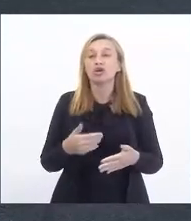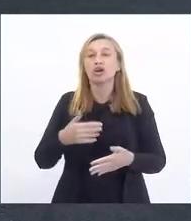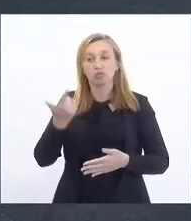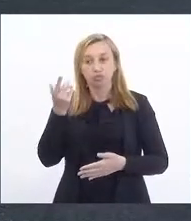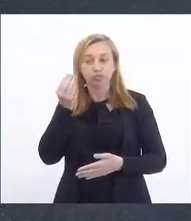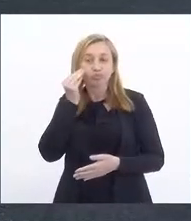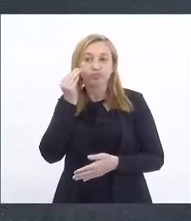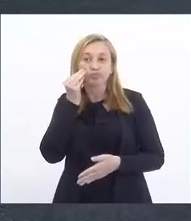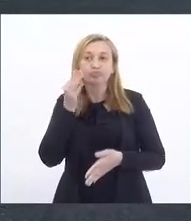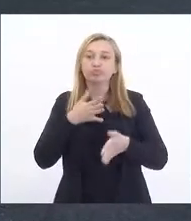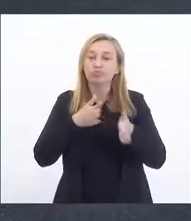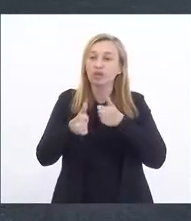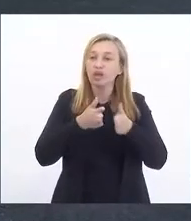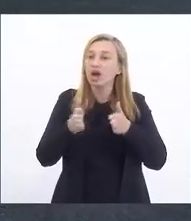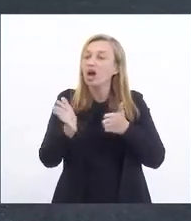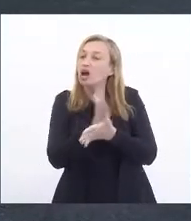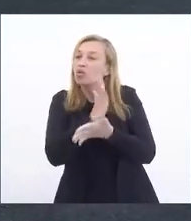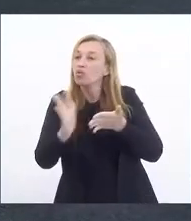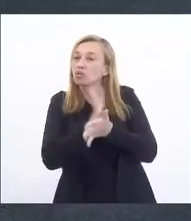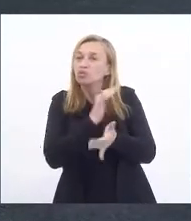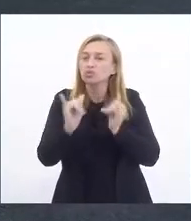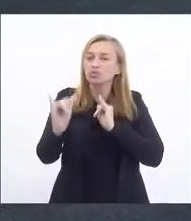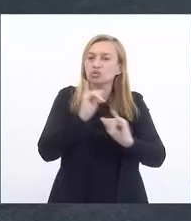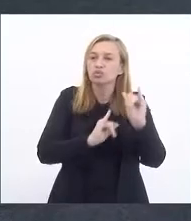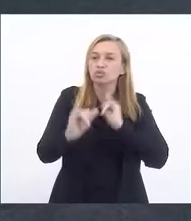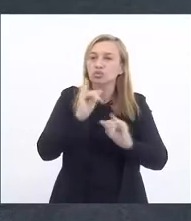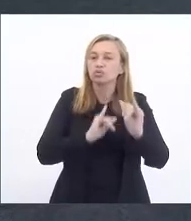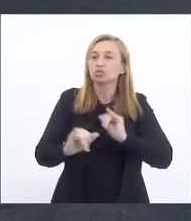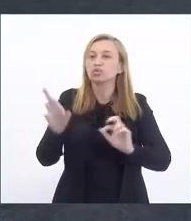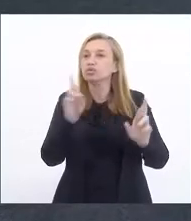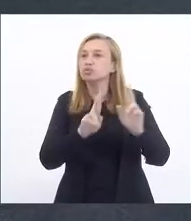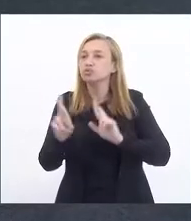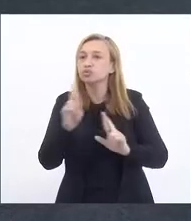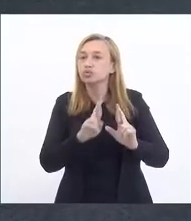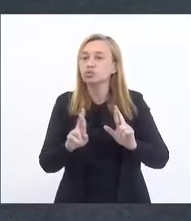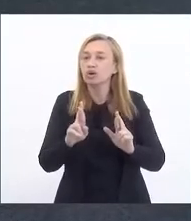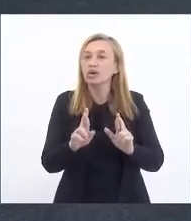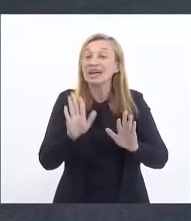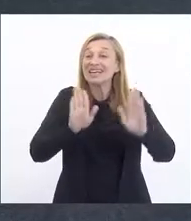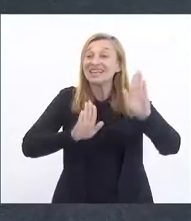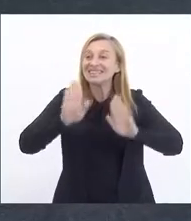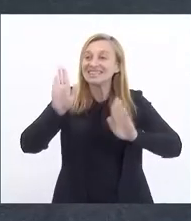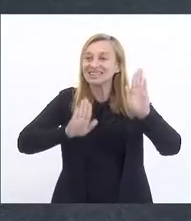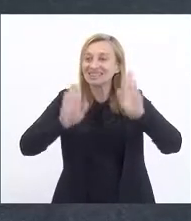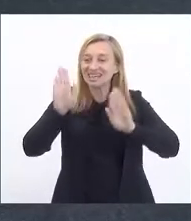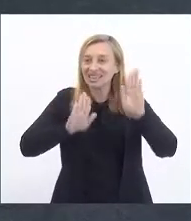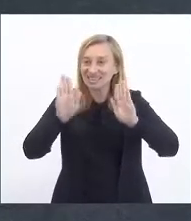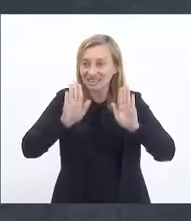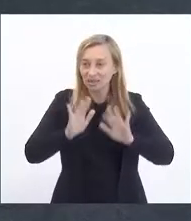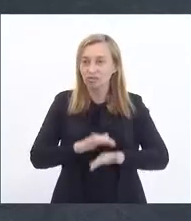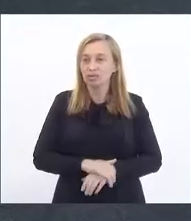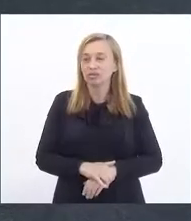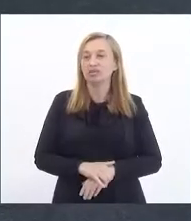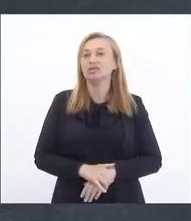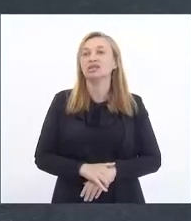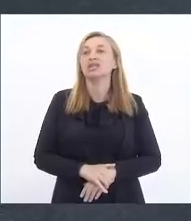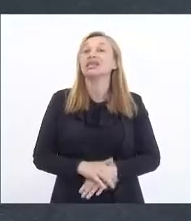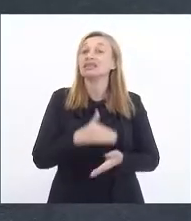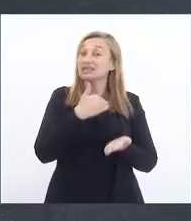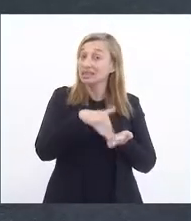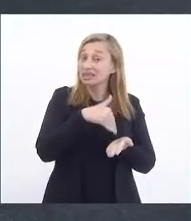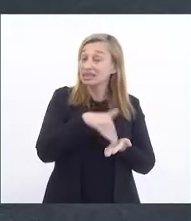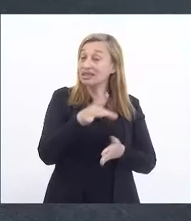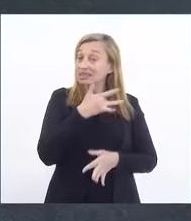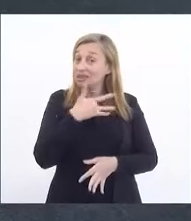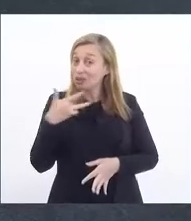a algumas informações relativas a uma licitação feita pela secretaria